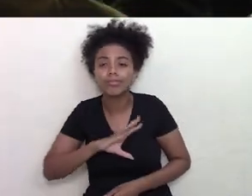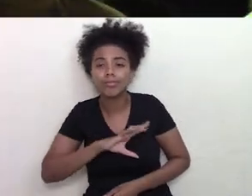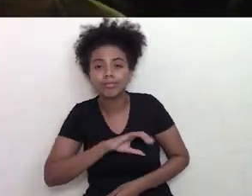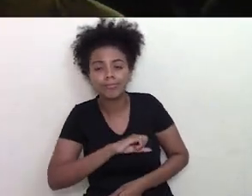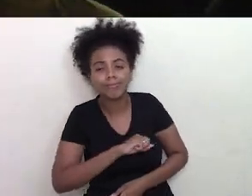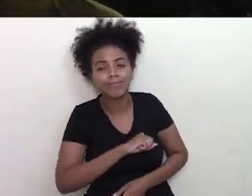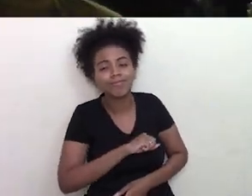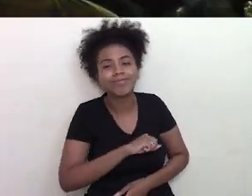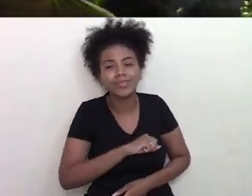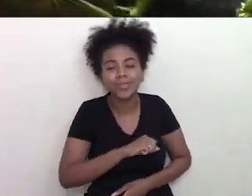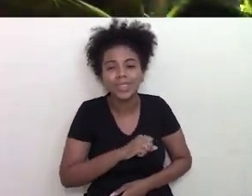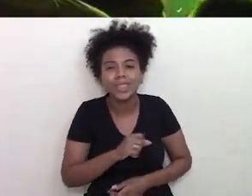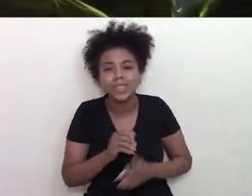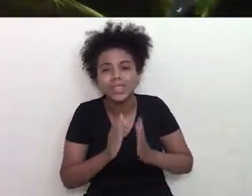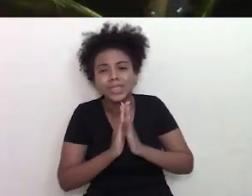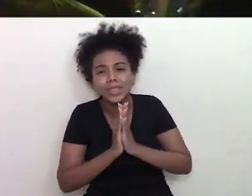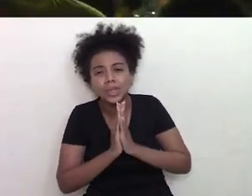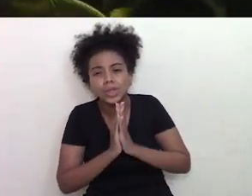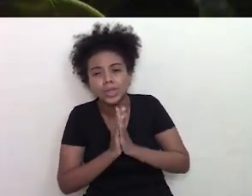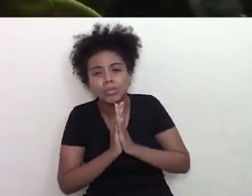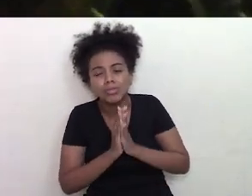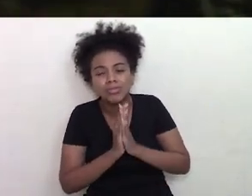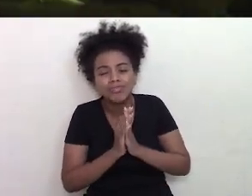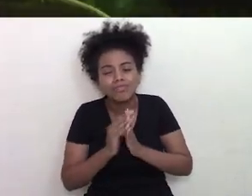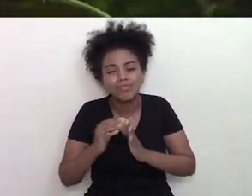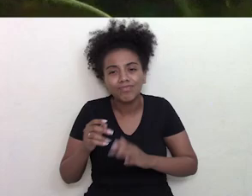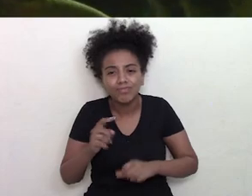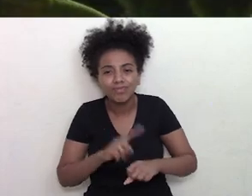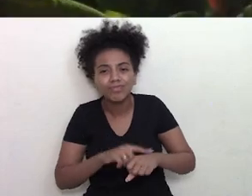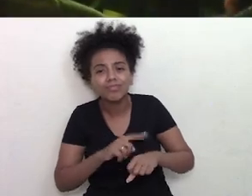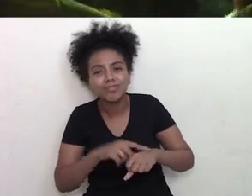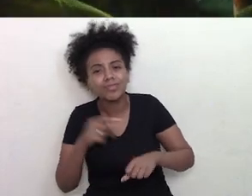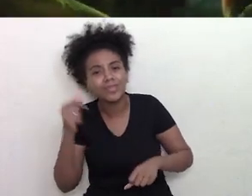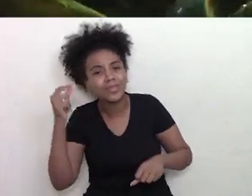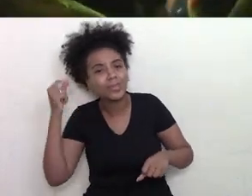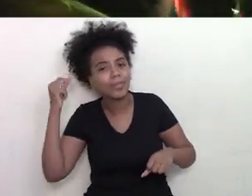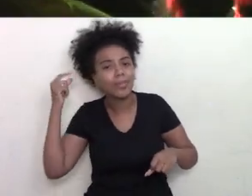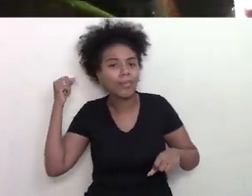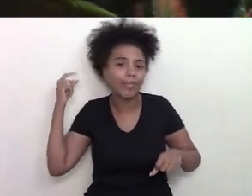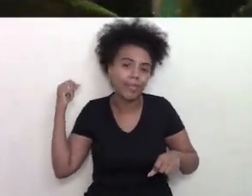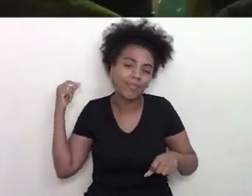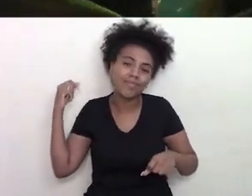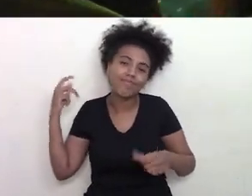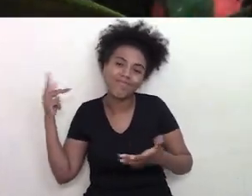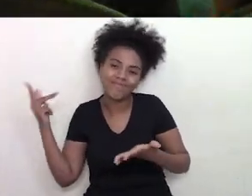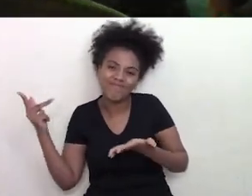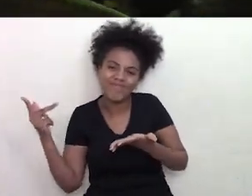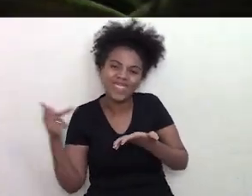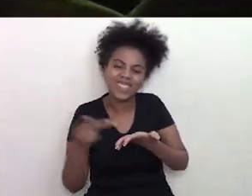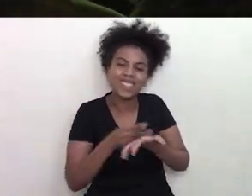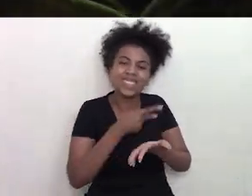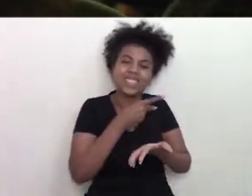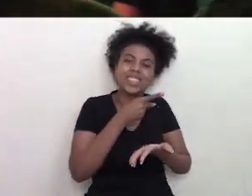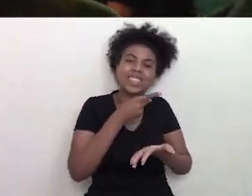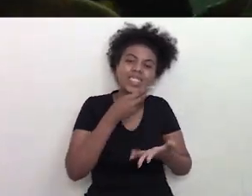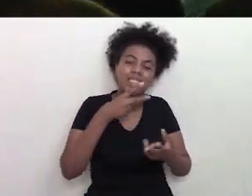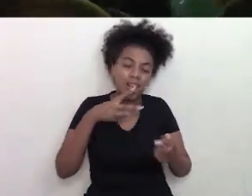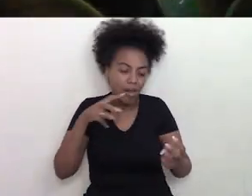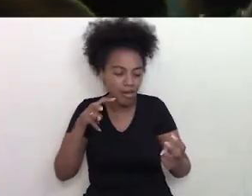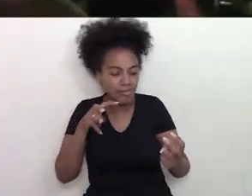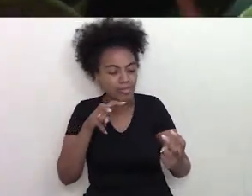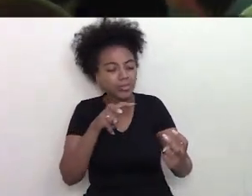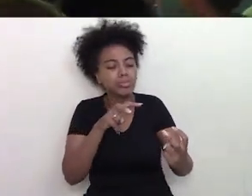levei tempo demais, deixei uma porção de coisas pra trás. Errei em só olhar pra